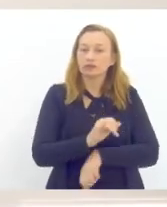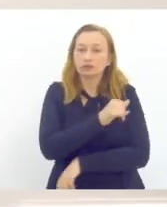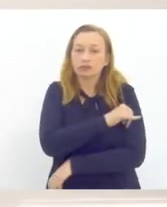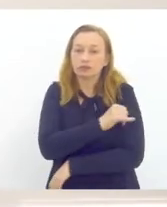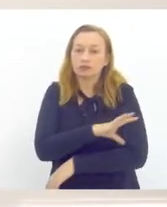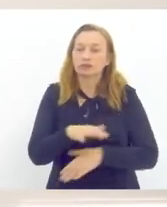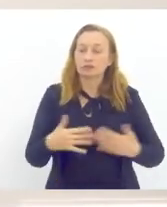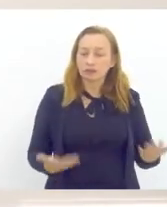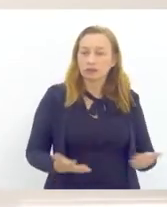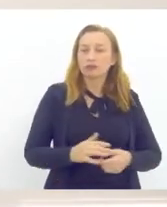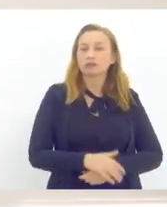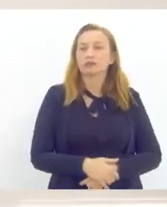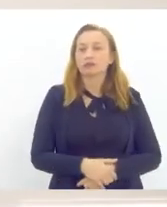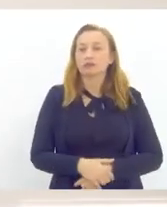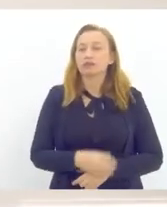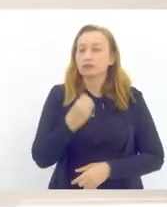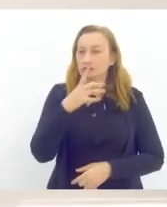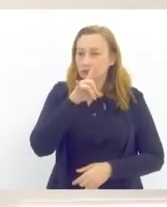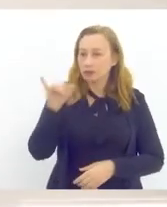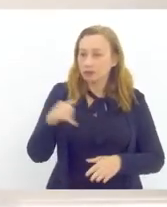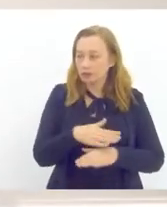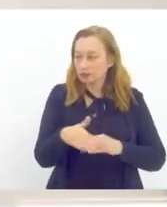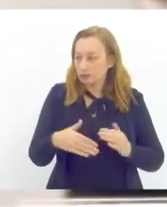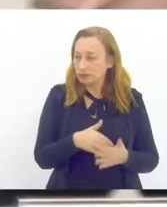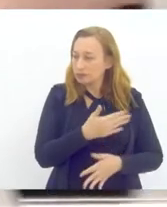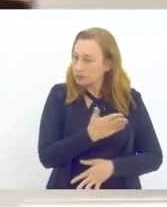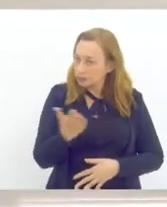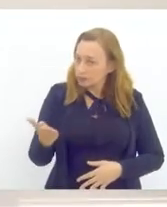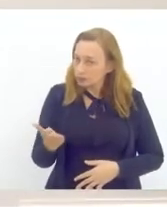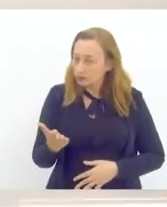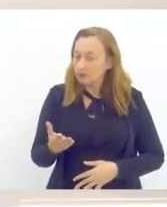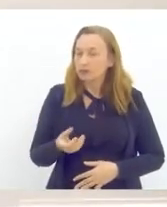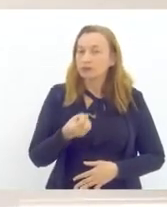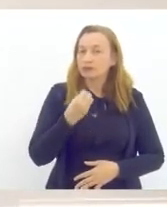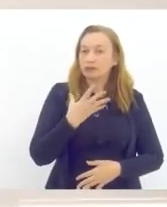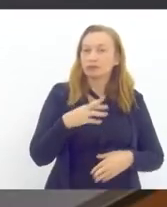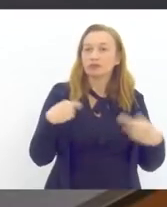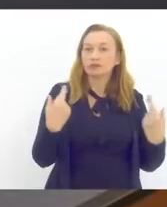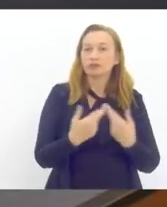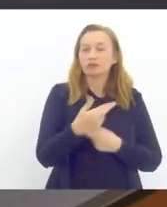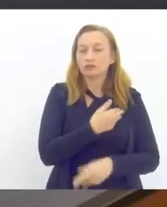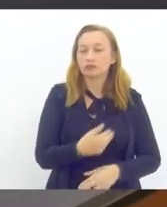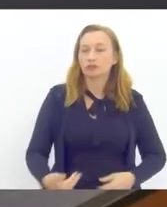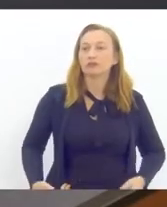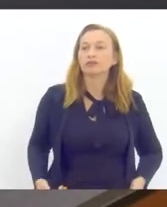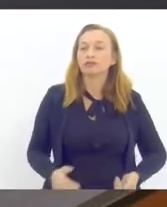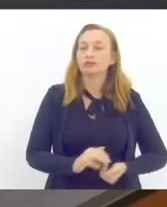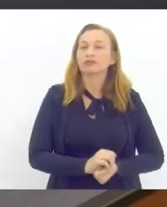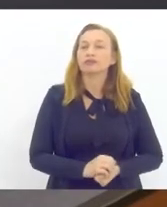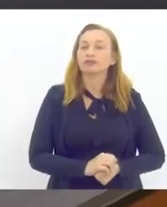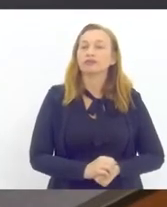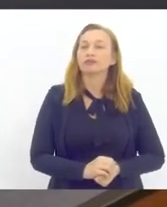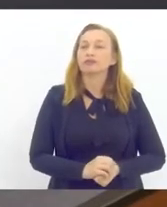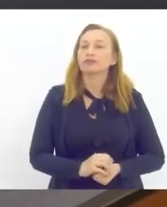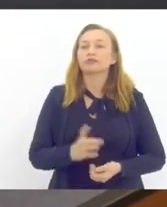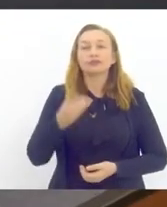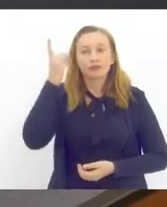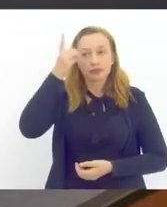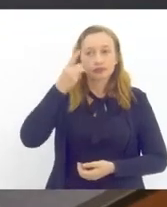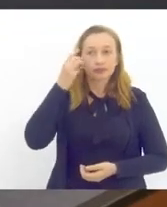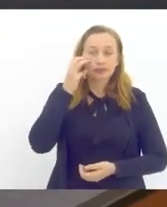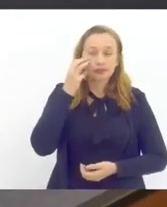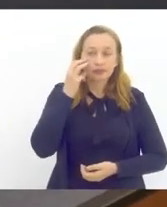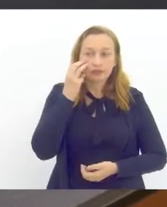Então, mais uma vez, bom dia a todas e todos e que tenhamos uma boa audiência pública. Passo a palavra para o deputado